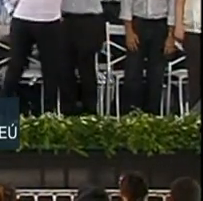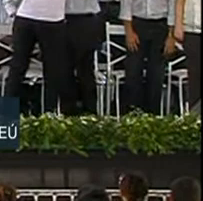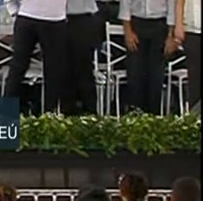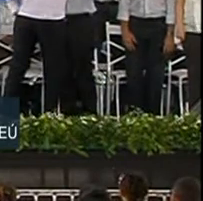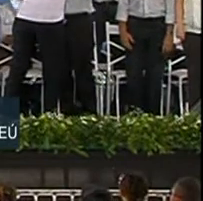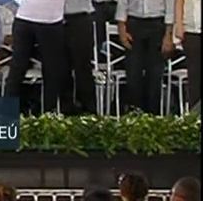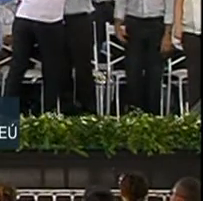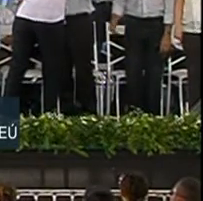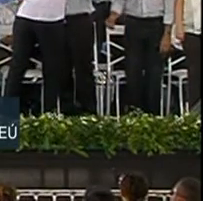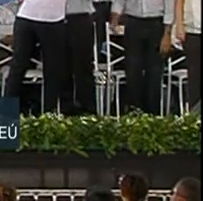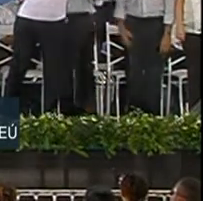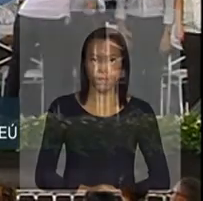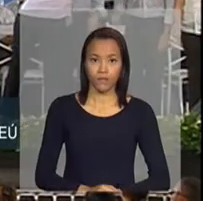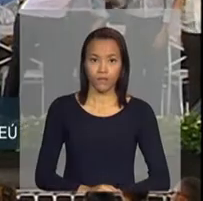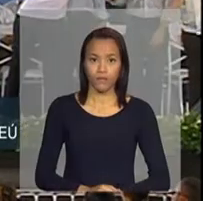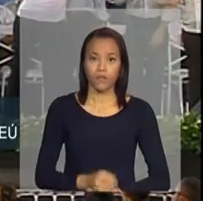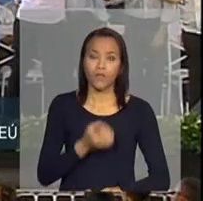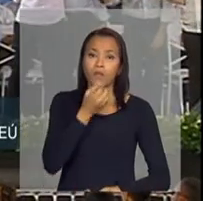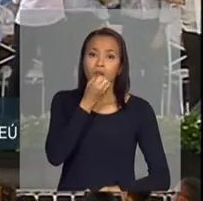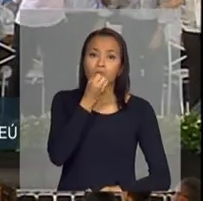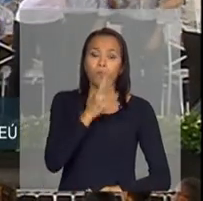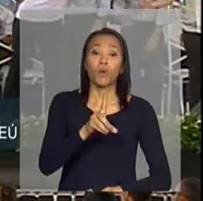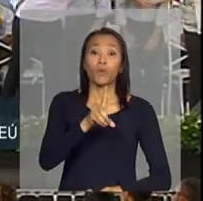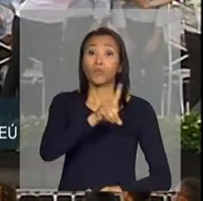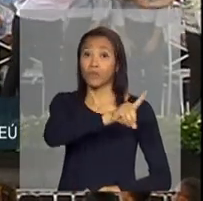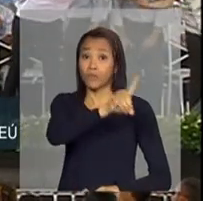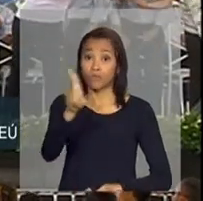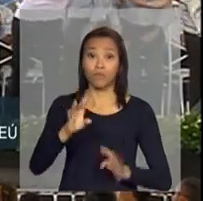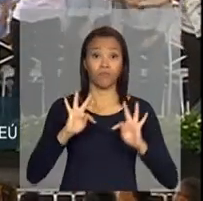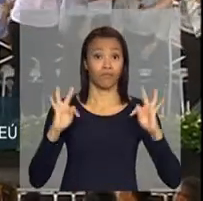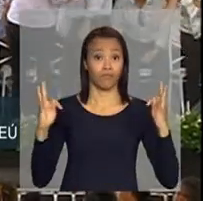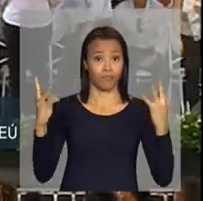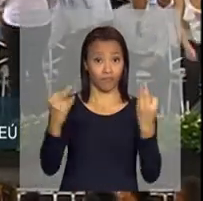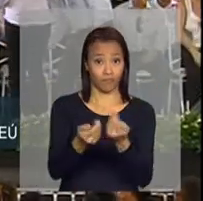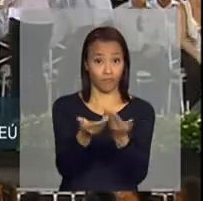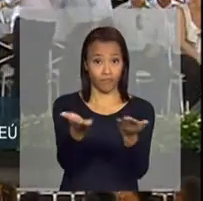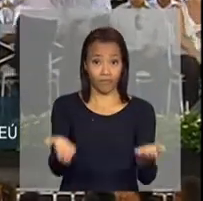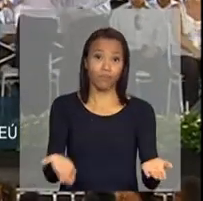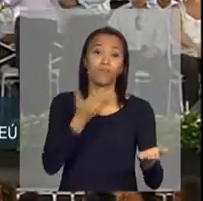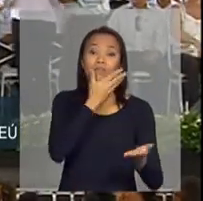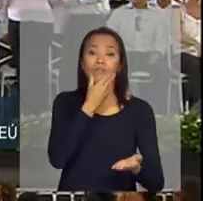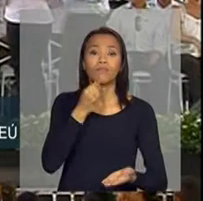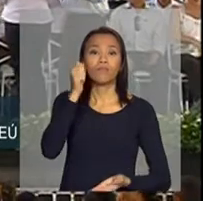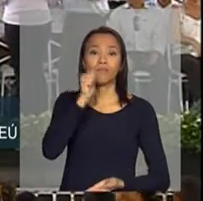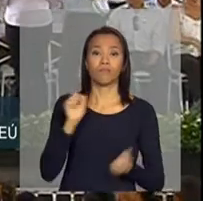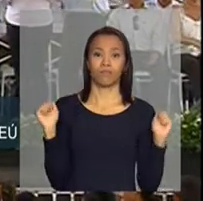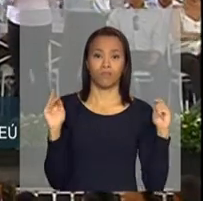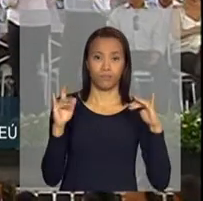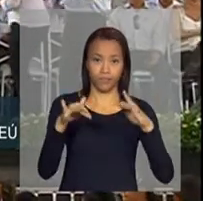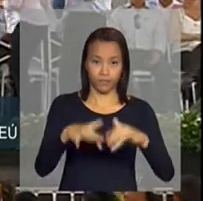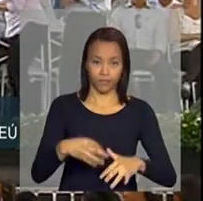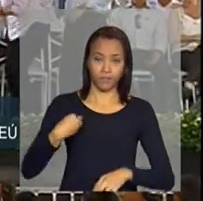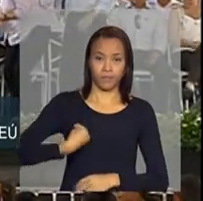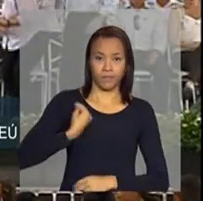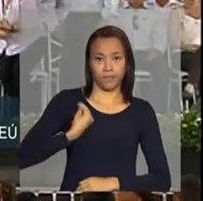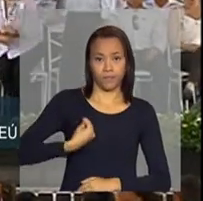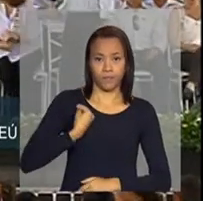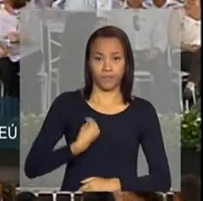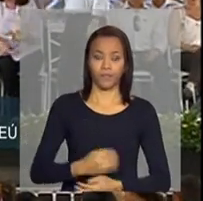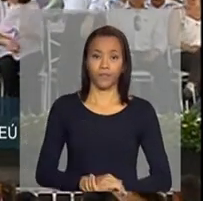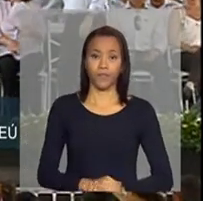Meu muito bom dia a todos os cidadãos e cidadãs aqui presentes.